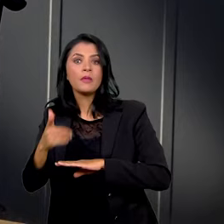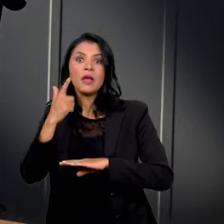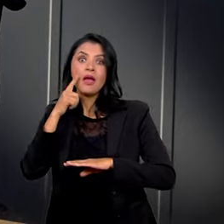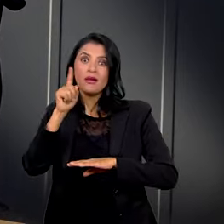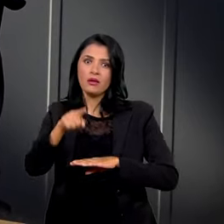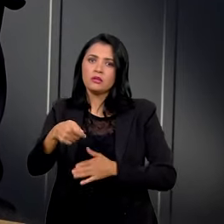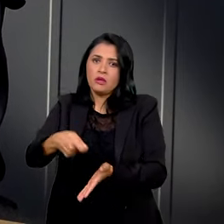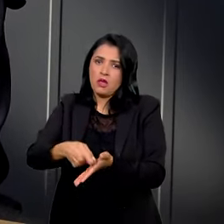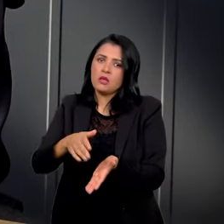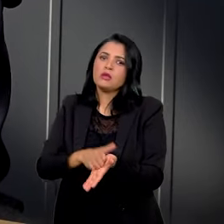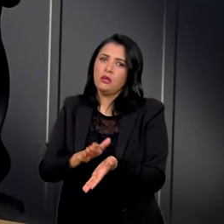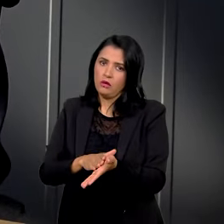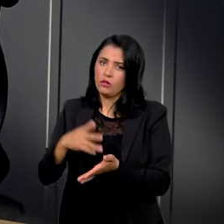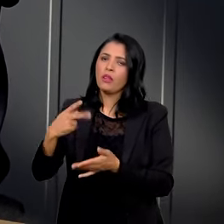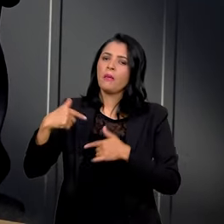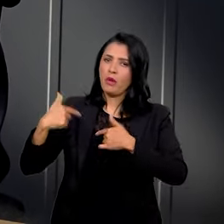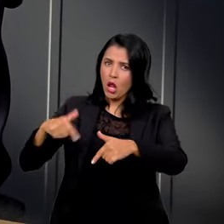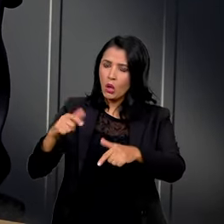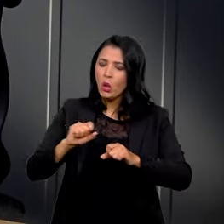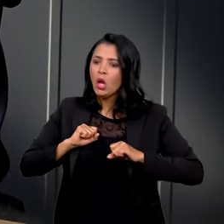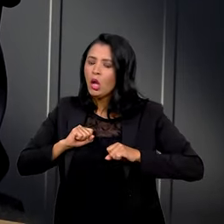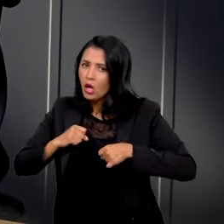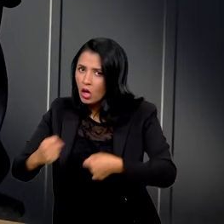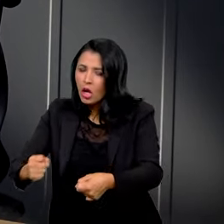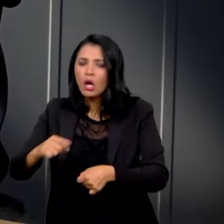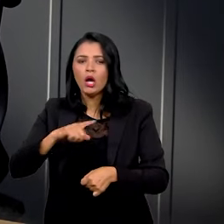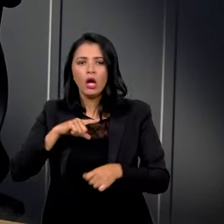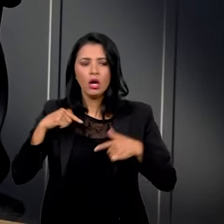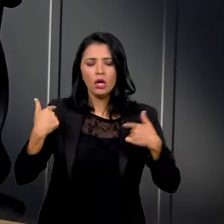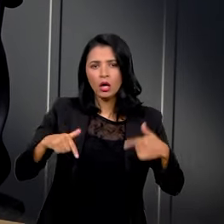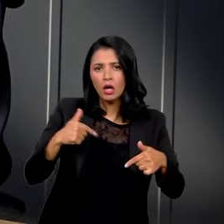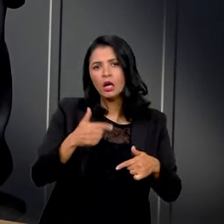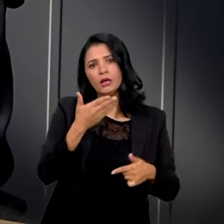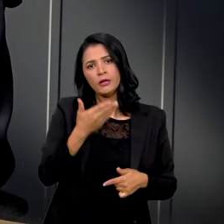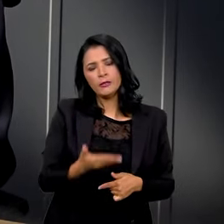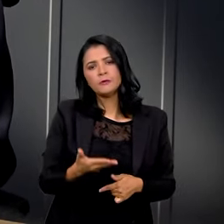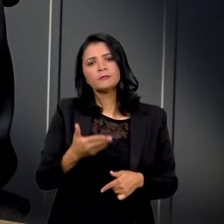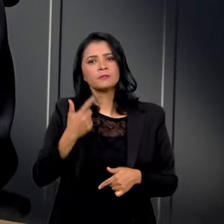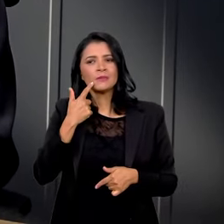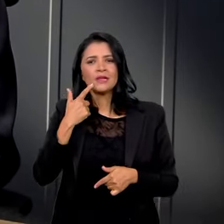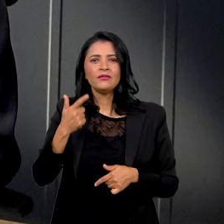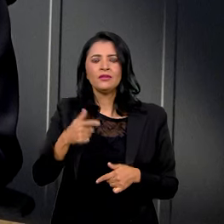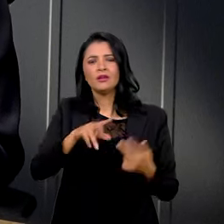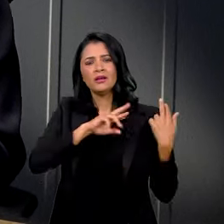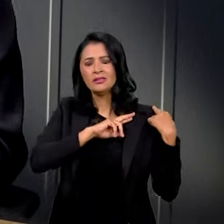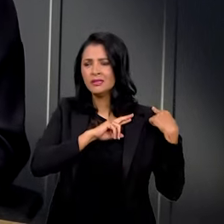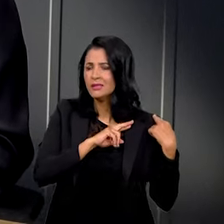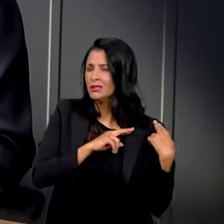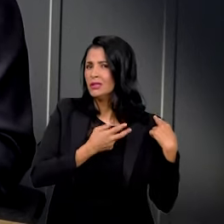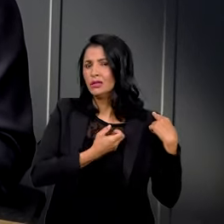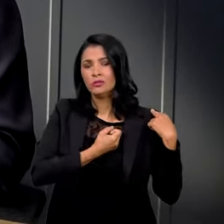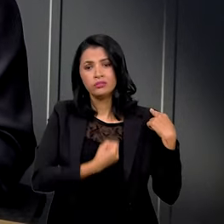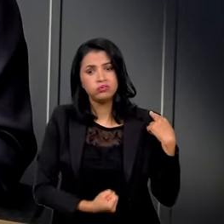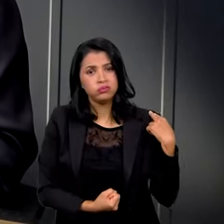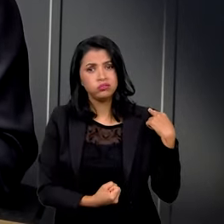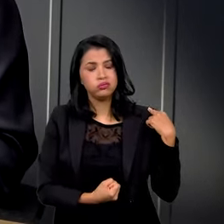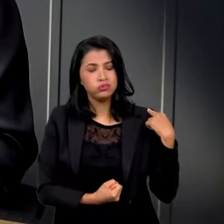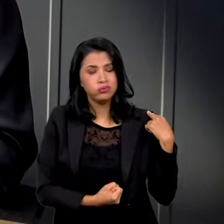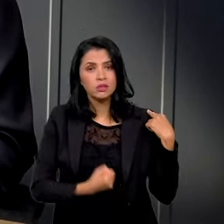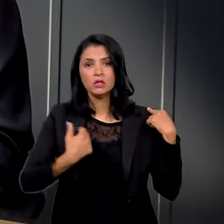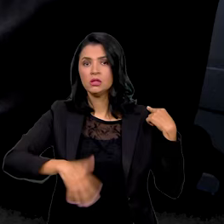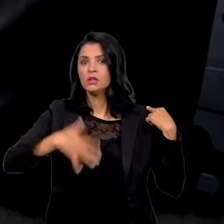Campo essas situações exigem muito dos trabalhadores né então a gente tem trabalhadores que de fato né ficam aí numa sobrecarga de trabalho